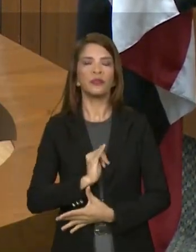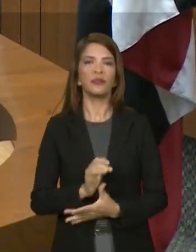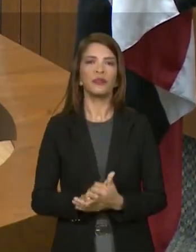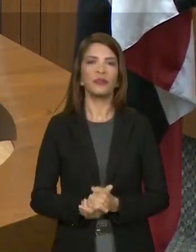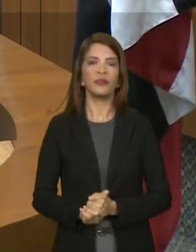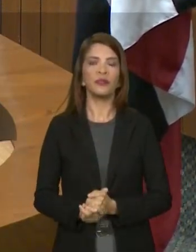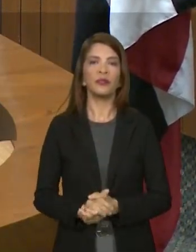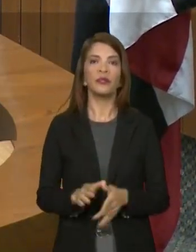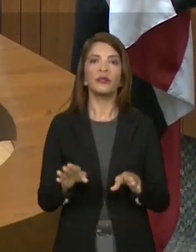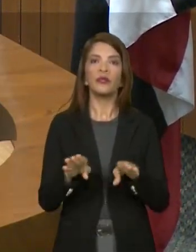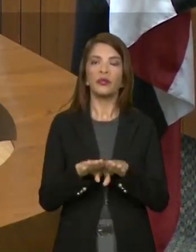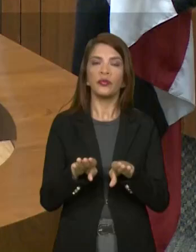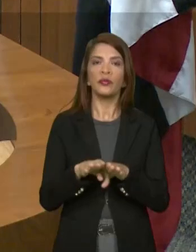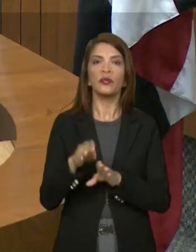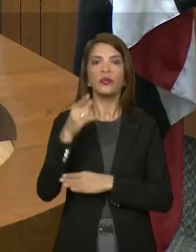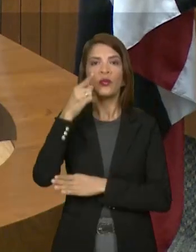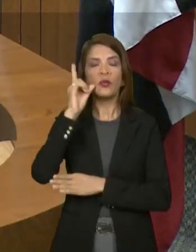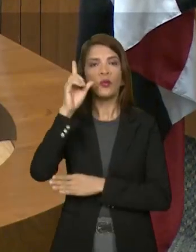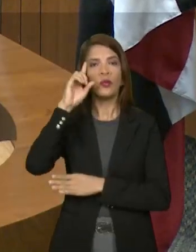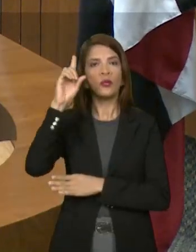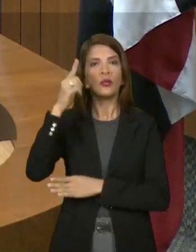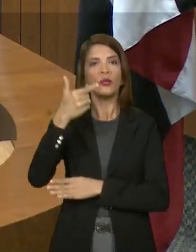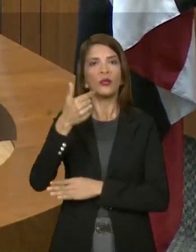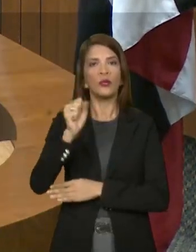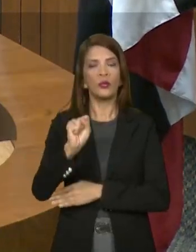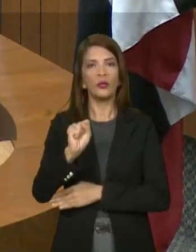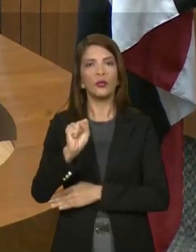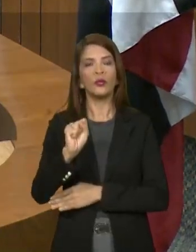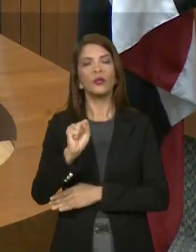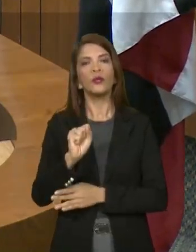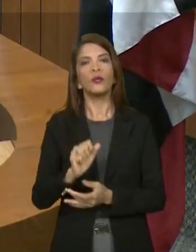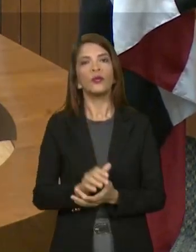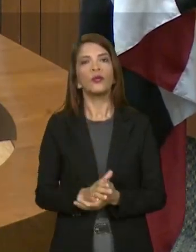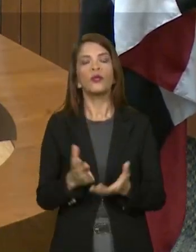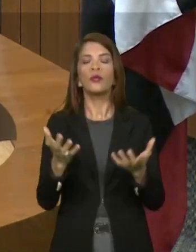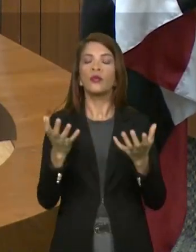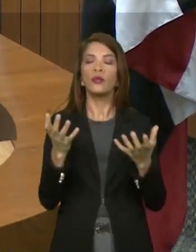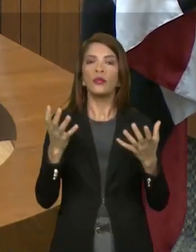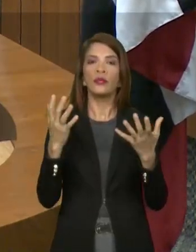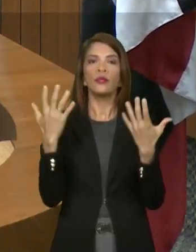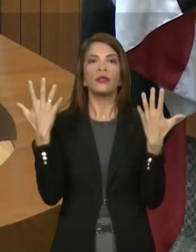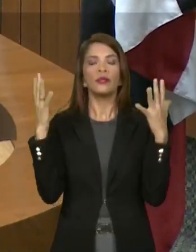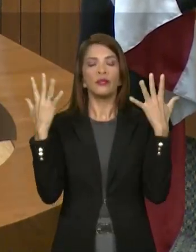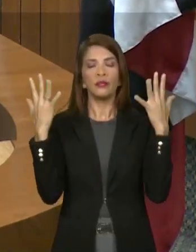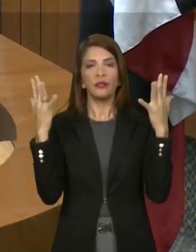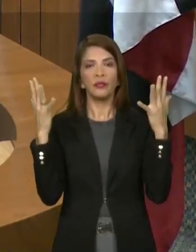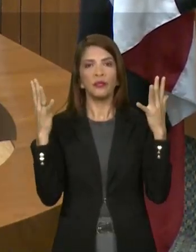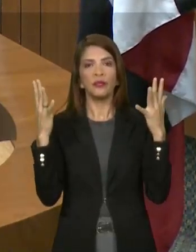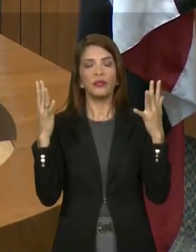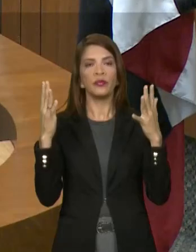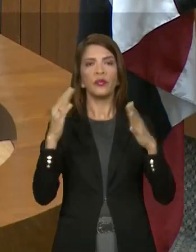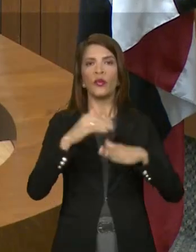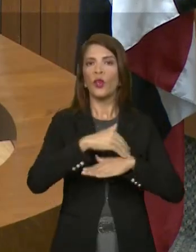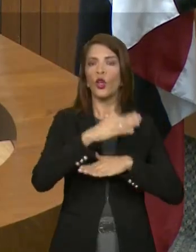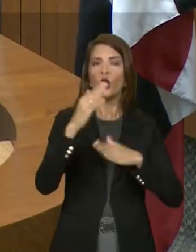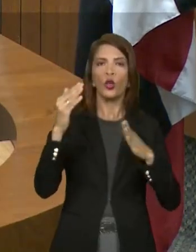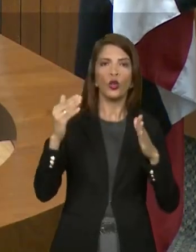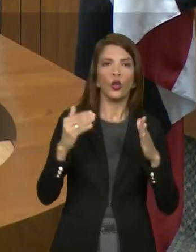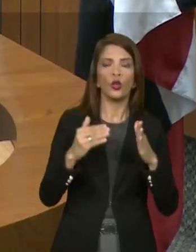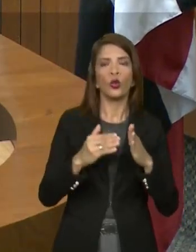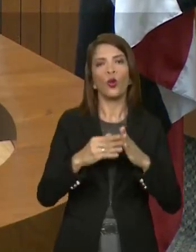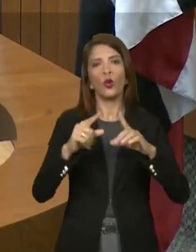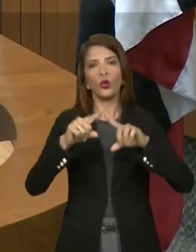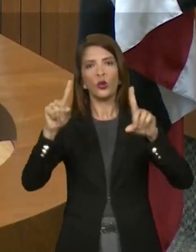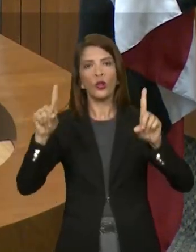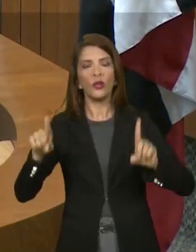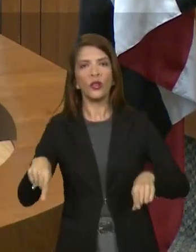Também ontem, dia 28, também quero aqui também parabenizar todos os servidores públicos,